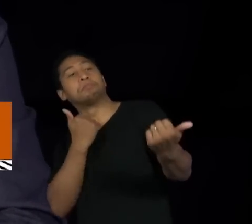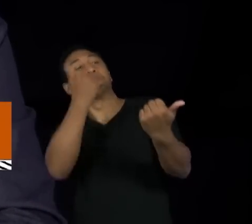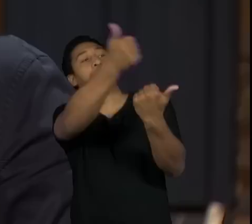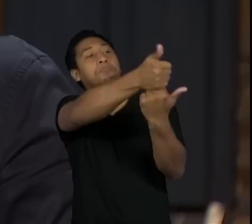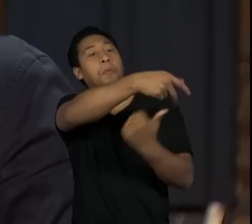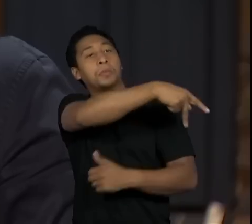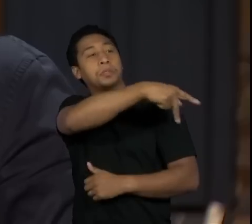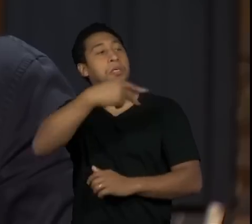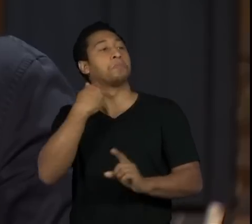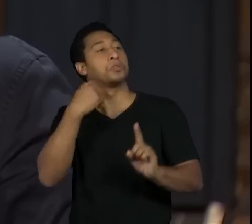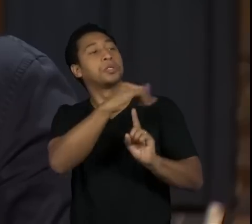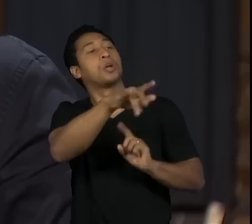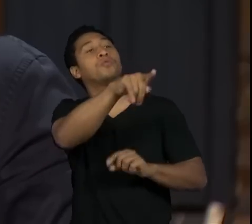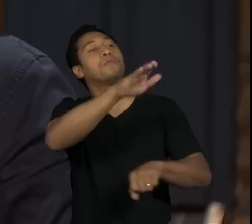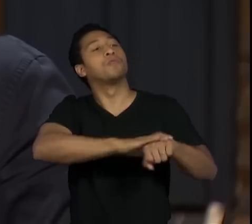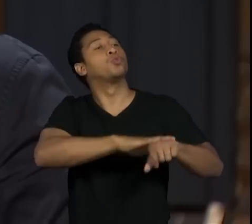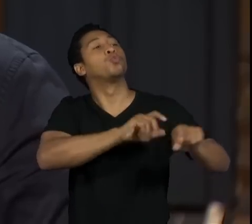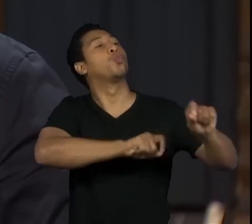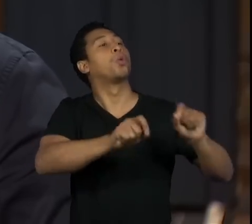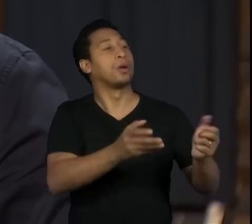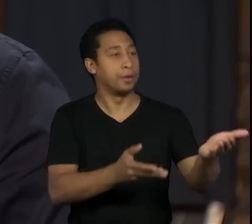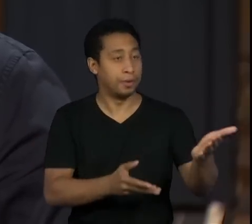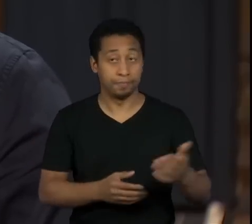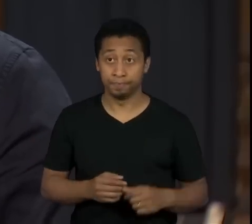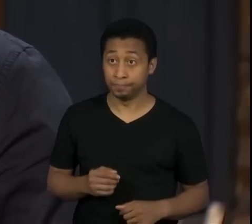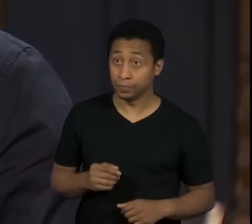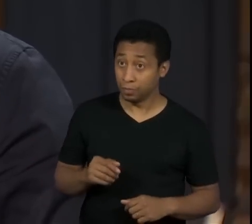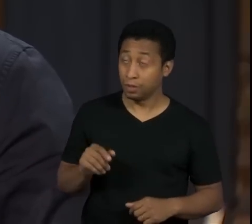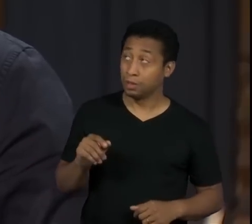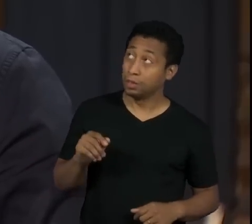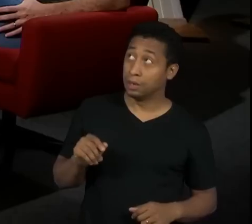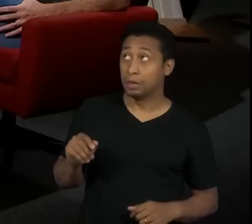Central? Eu praticaria, e de uma maneira